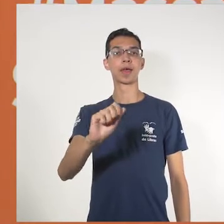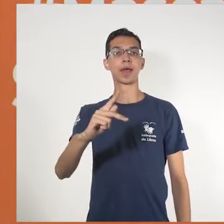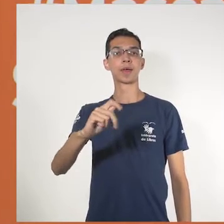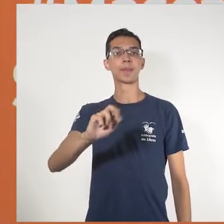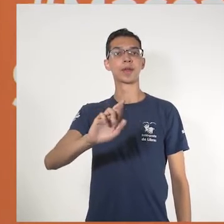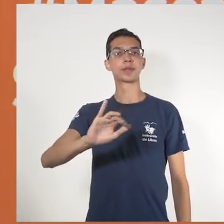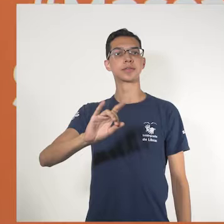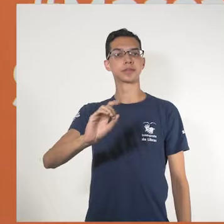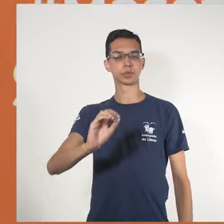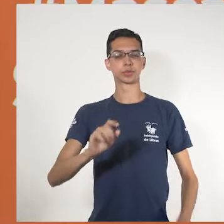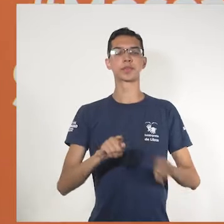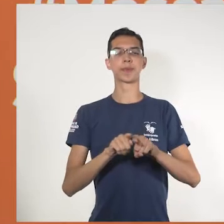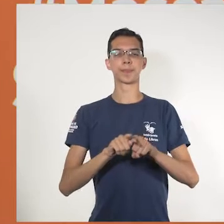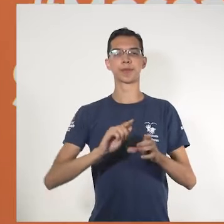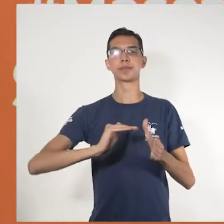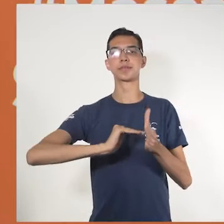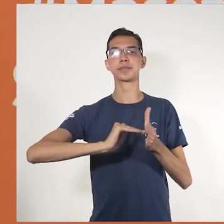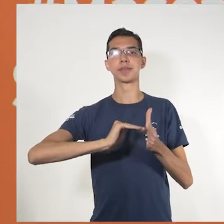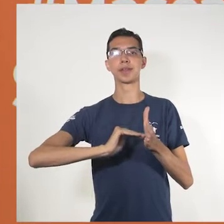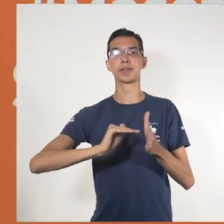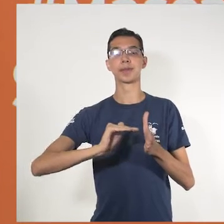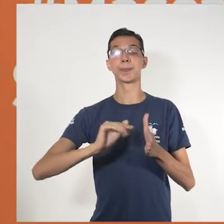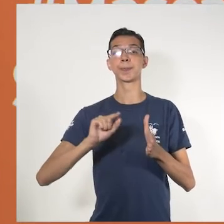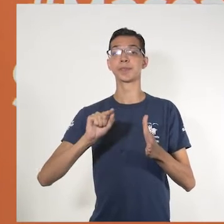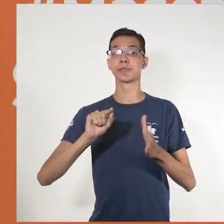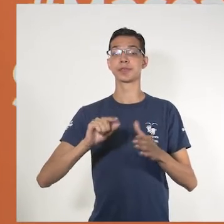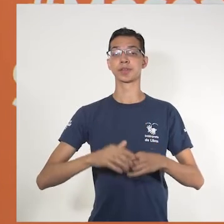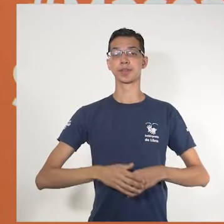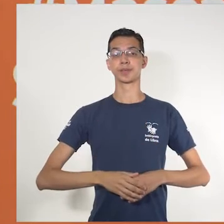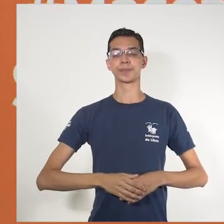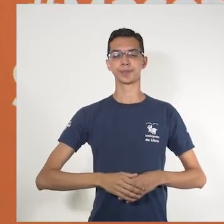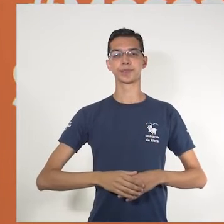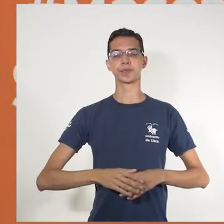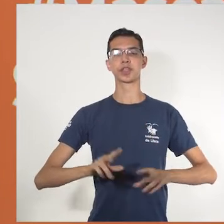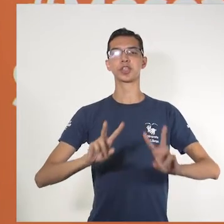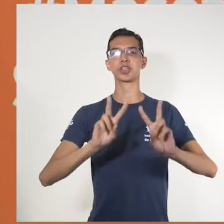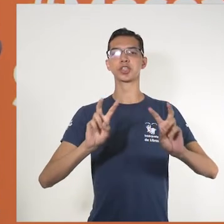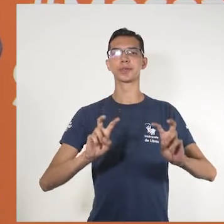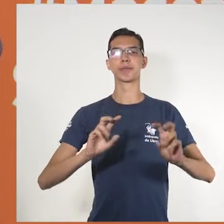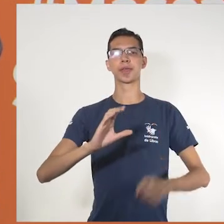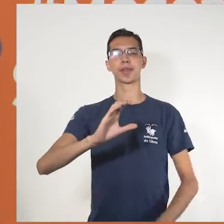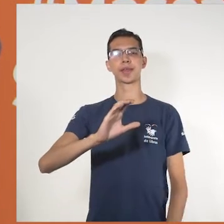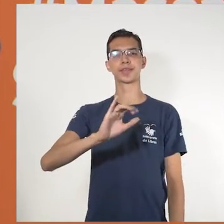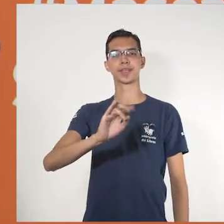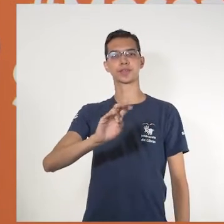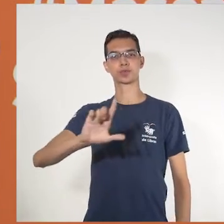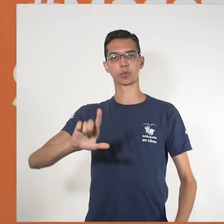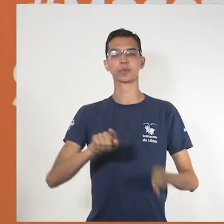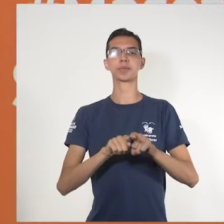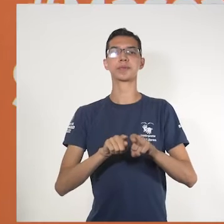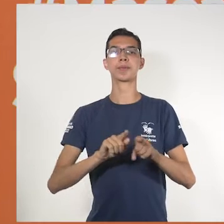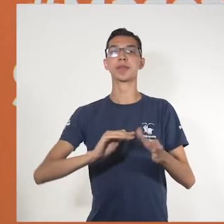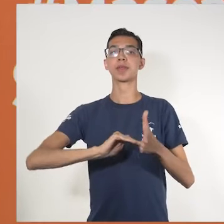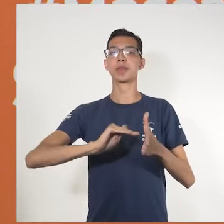secretário da Casa Civil, meu xará, Ricardo Trípoli, e o secretário da Educação, Fernando